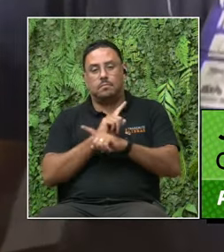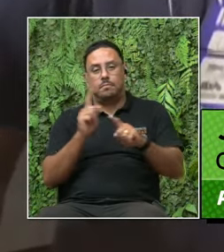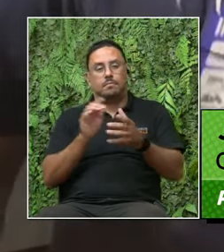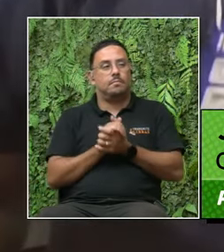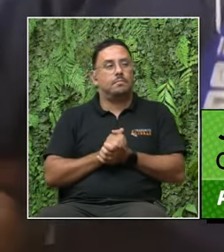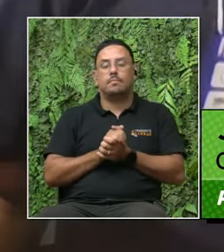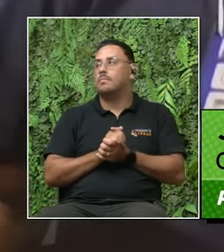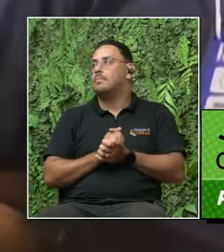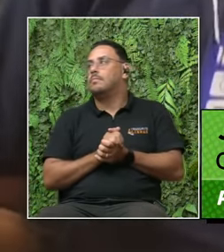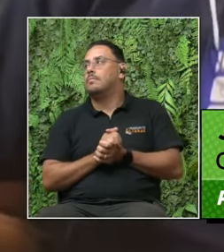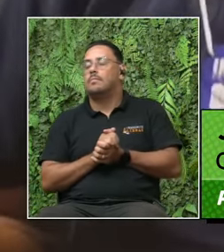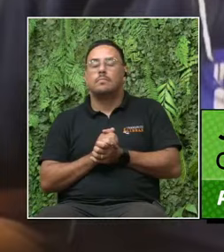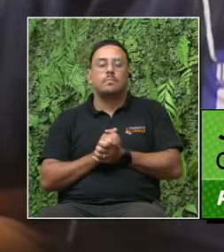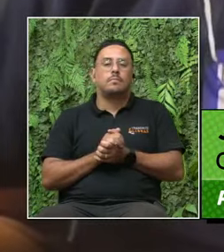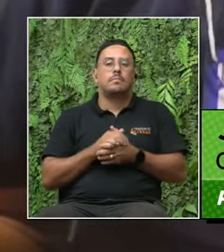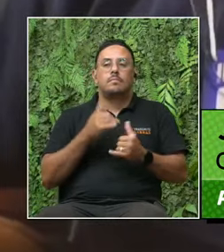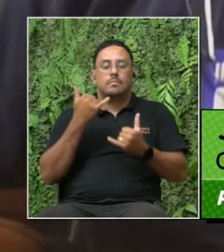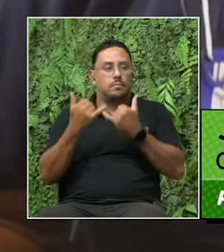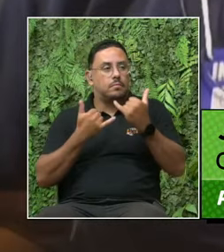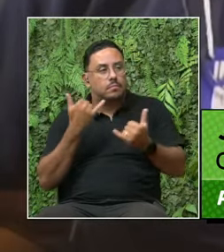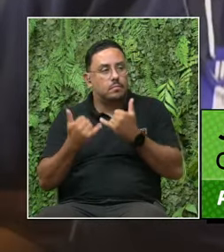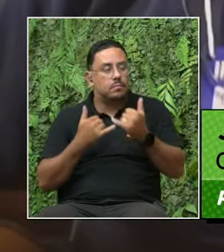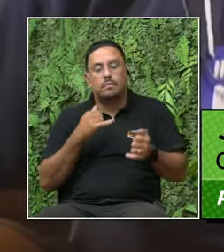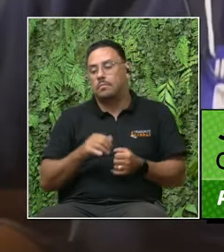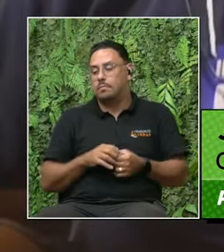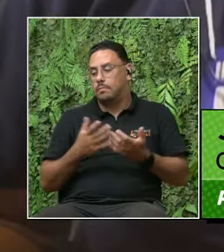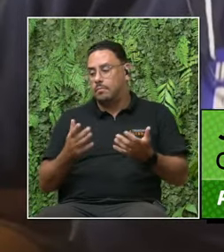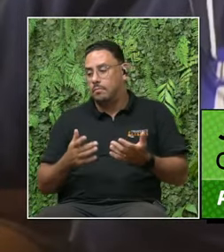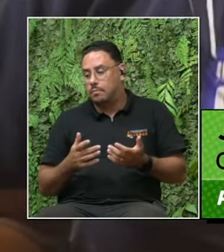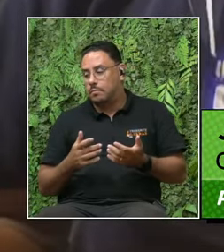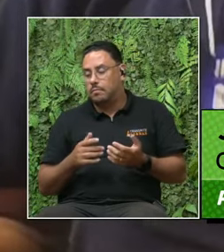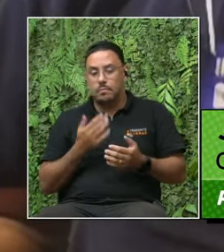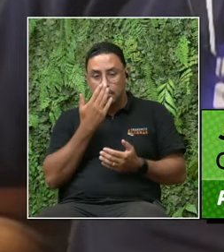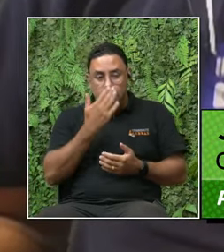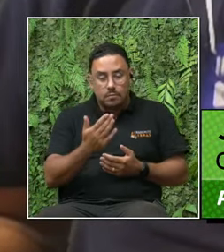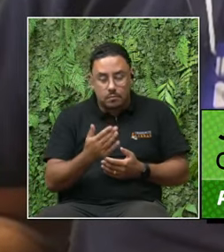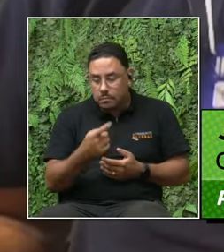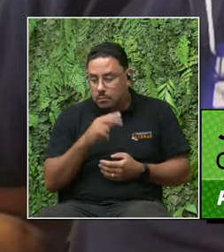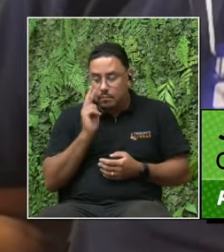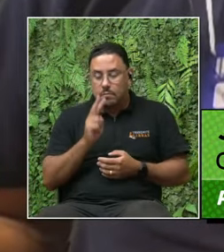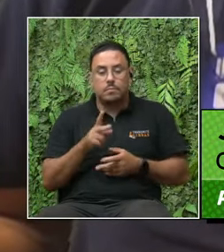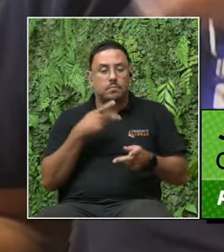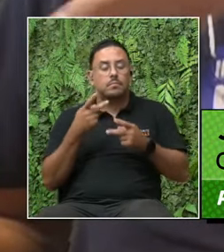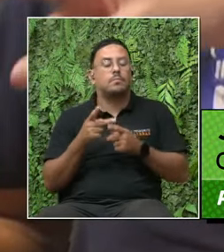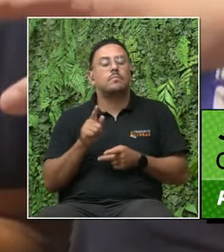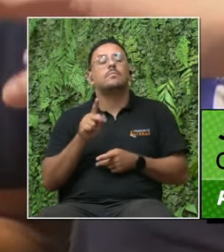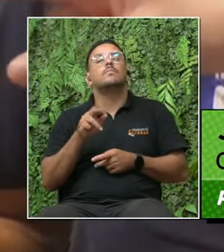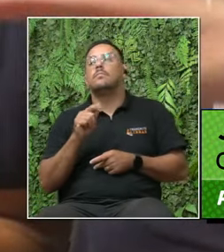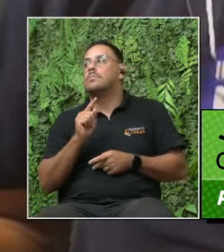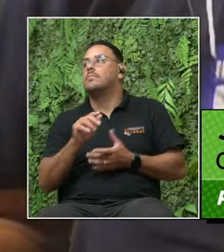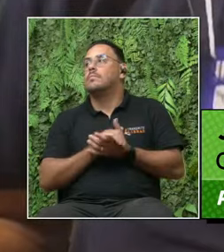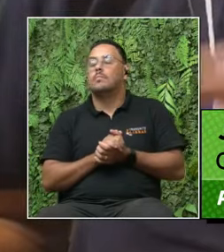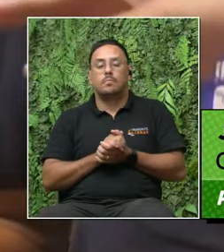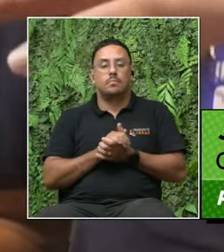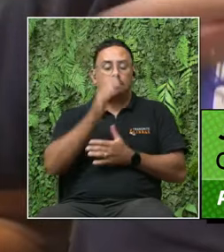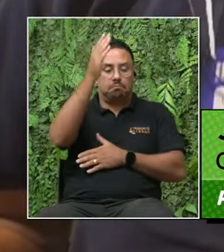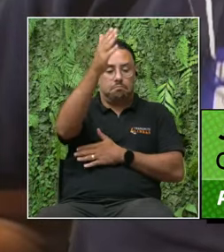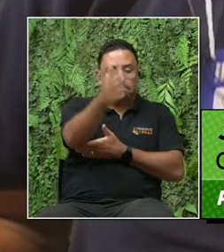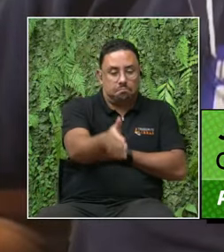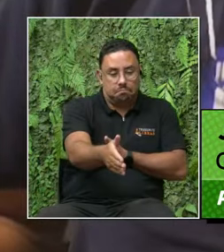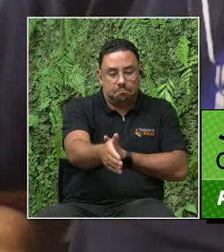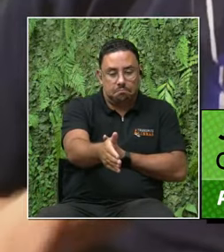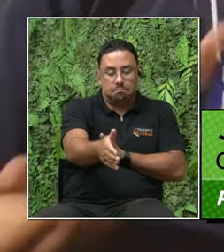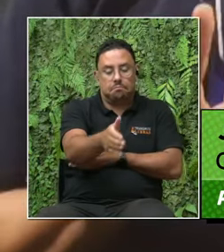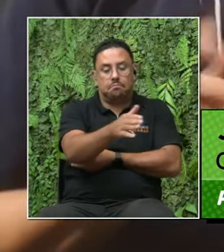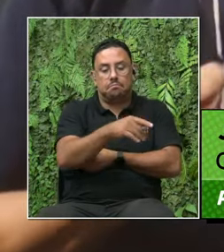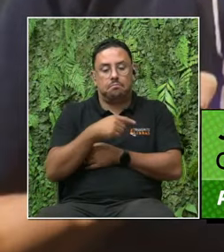Silva errou foi infantil o lance foi na nossa frente aqui eu já virei pro Gilbert e já falei pênalti tá